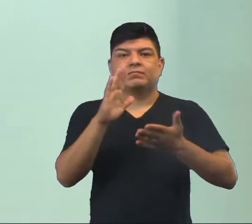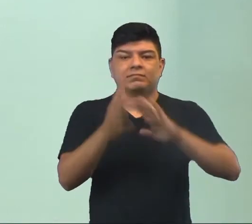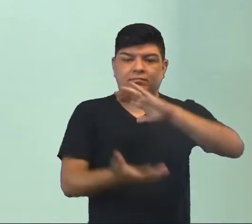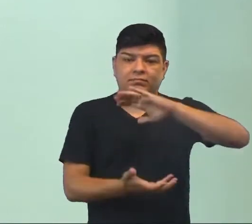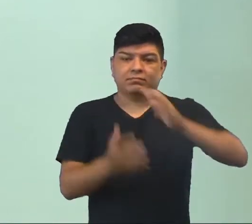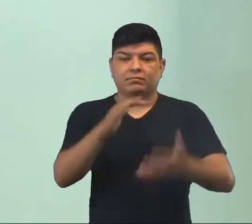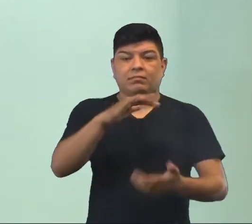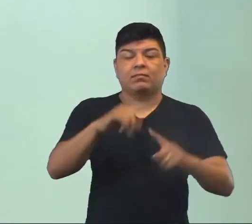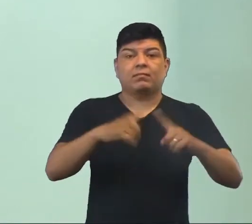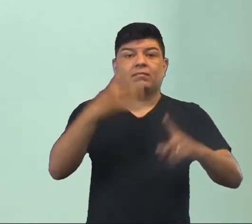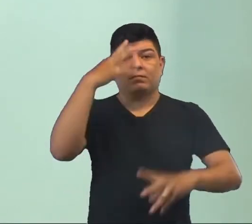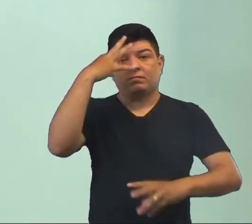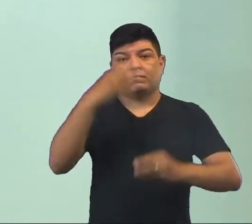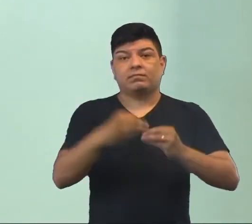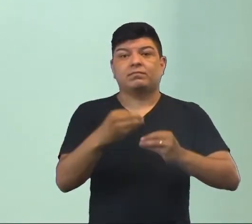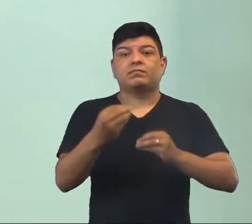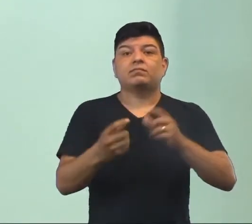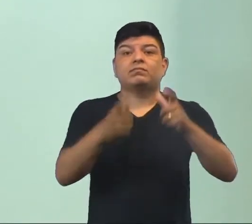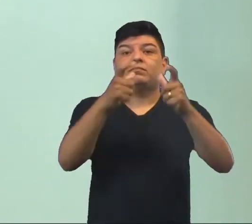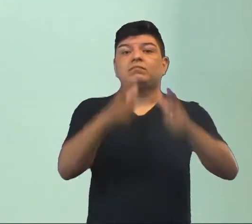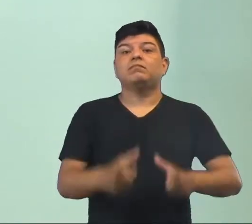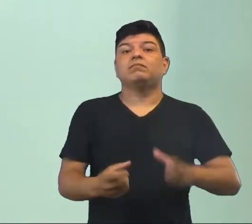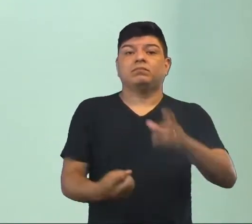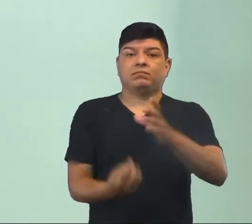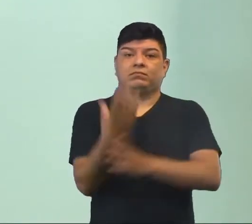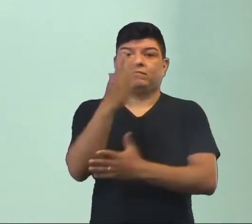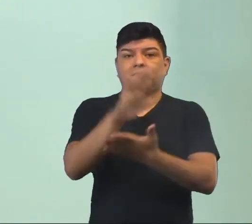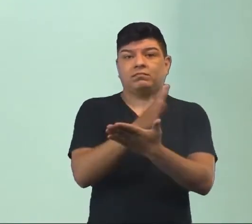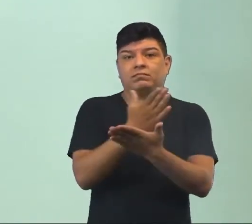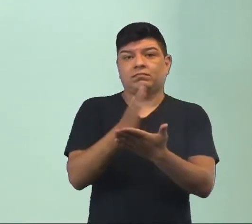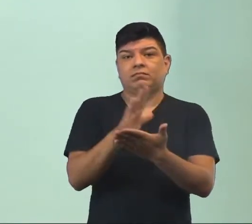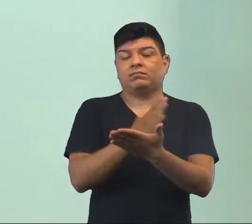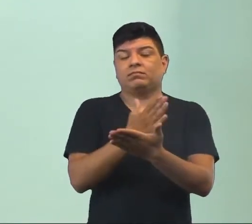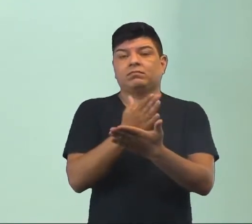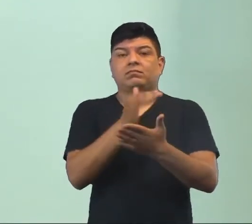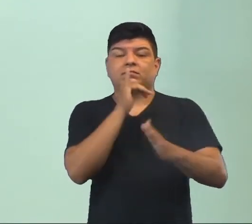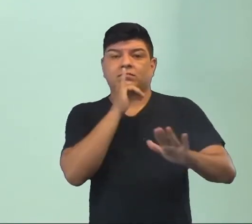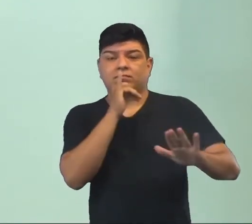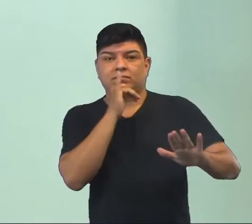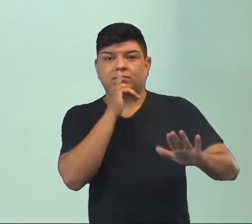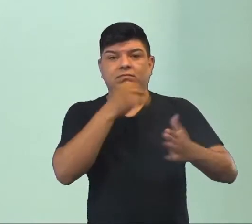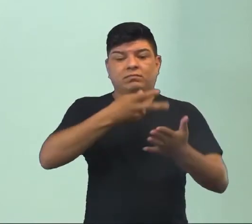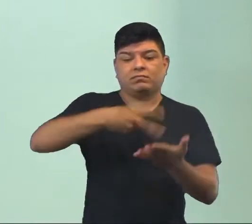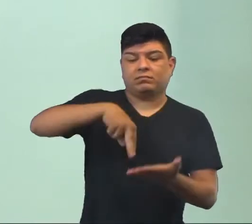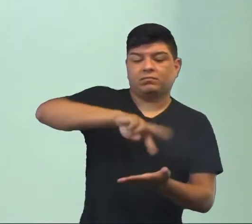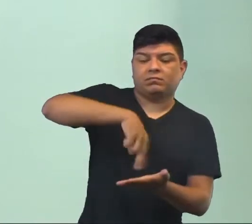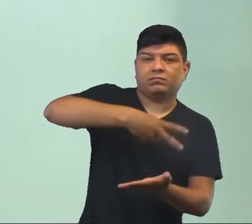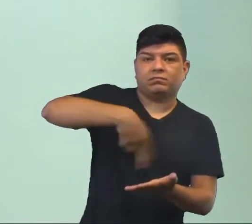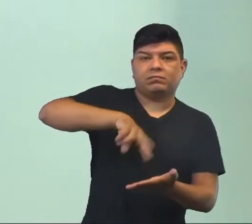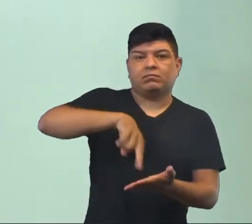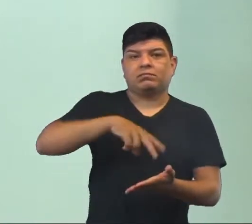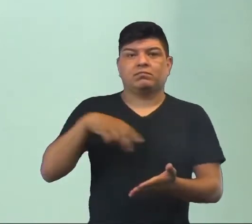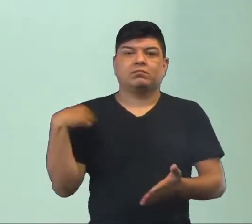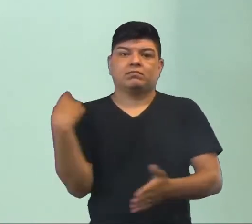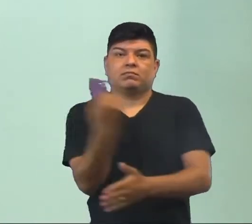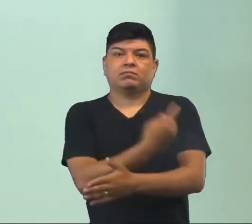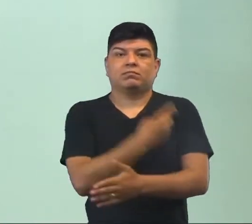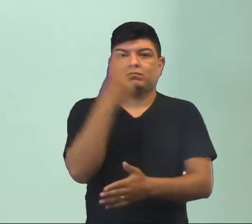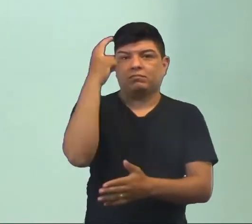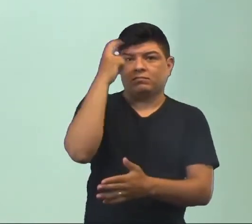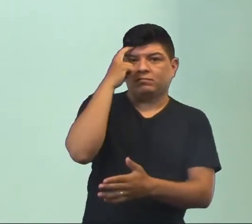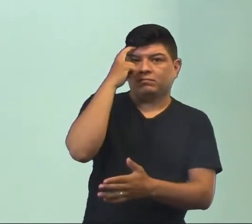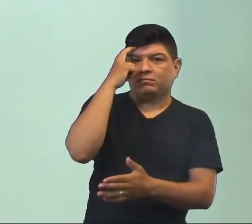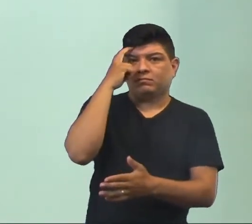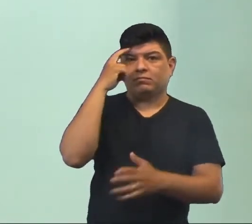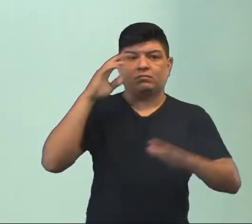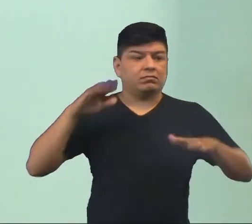mas é bom que a gente saiba de onde vem alguns tipos de danças, né, da nossa cultura,